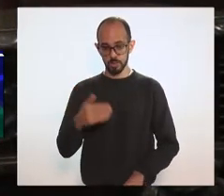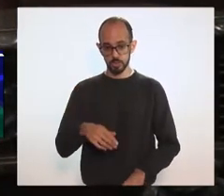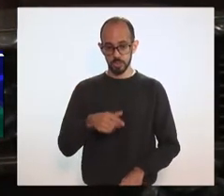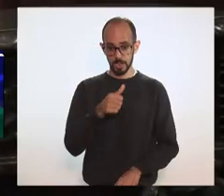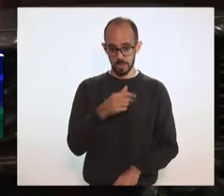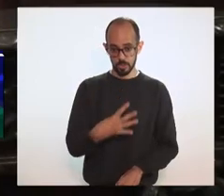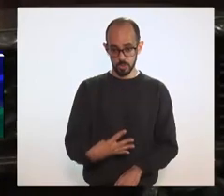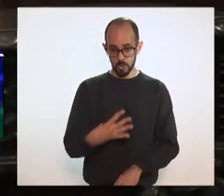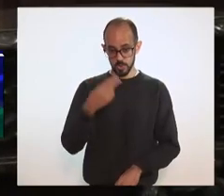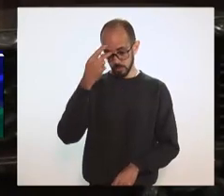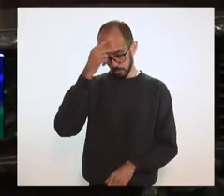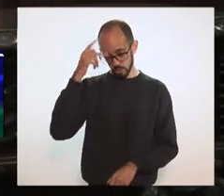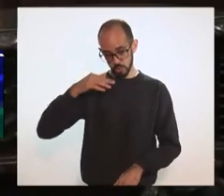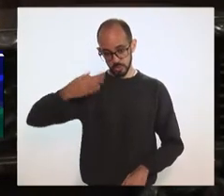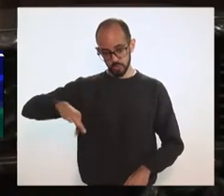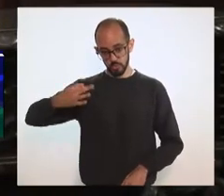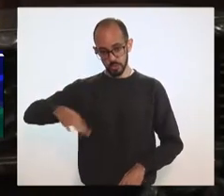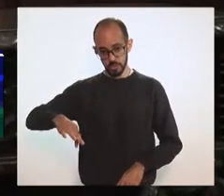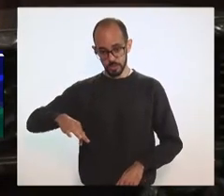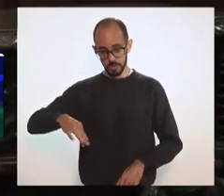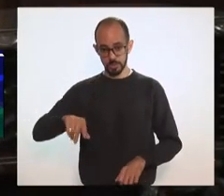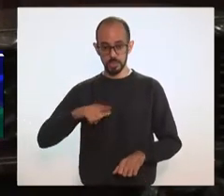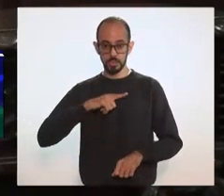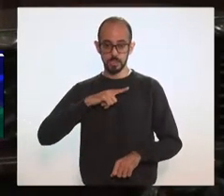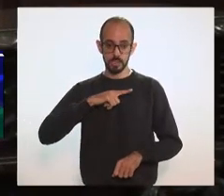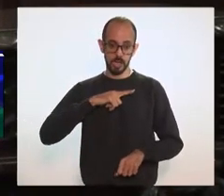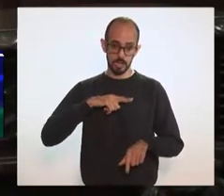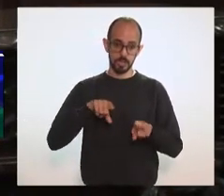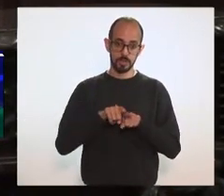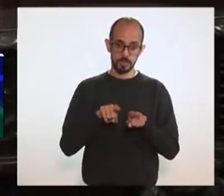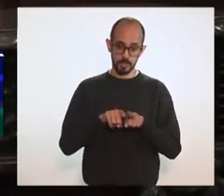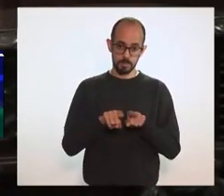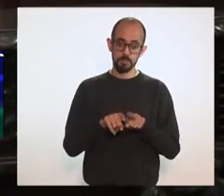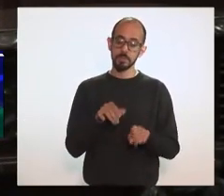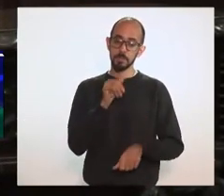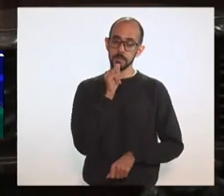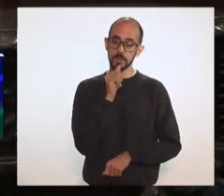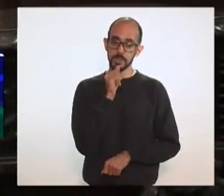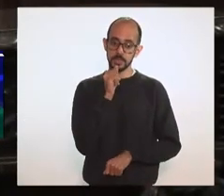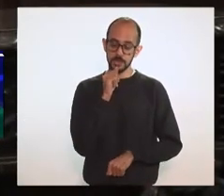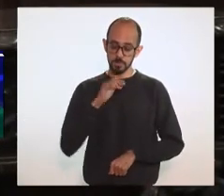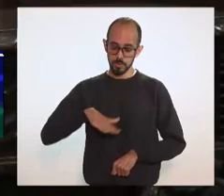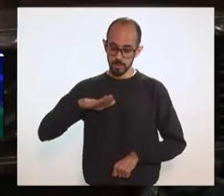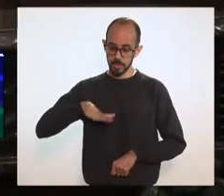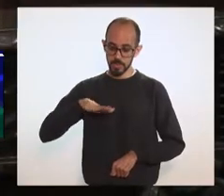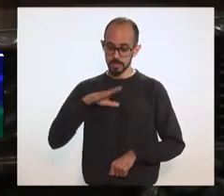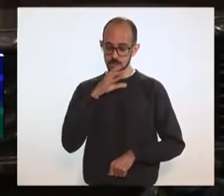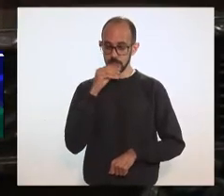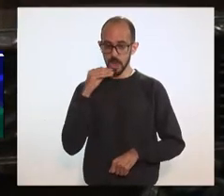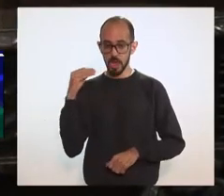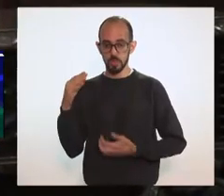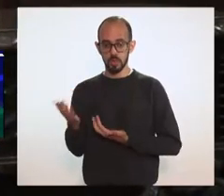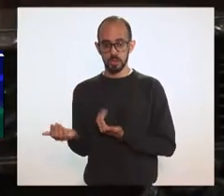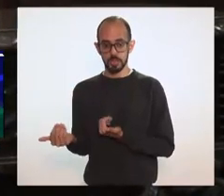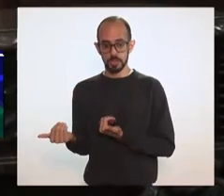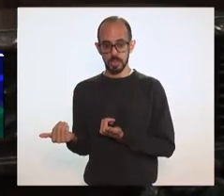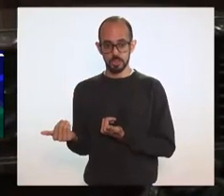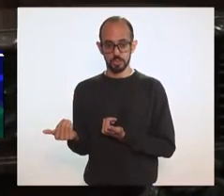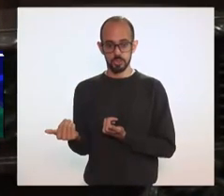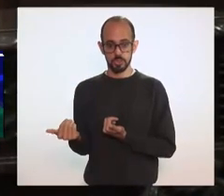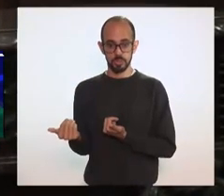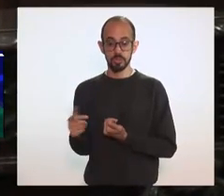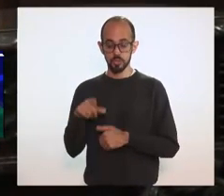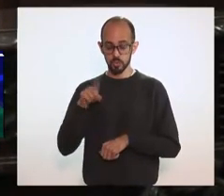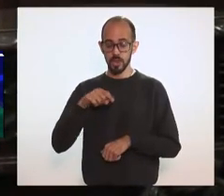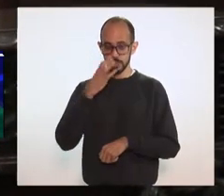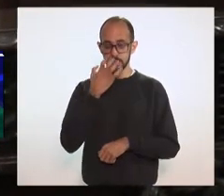14 feridos. Entre eles, assim, por exemplo, crianças e adolescentes. Isso é seríssimo.